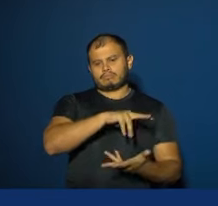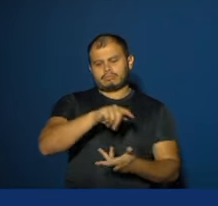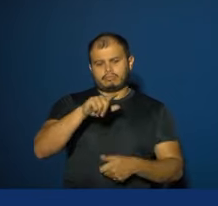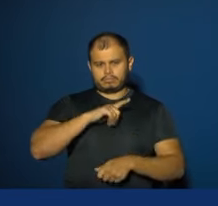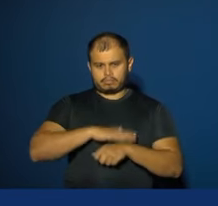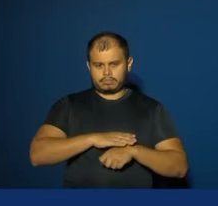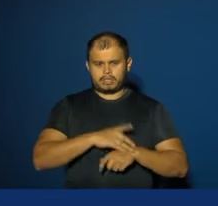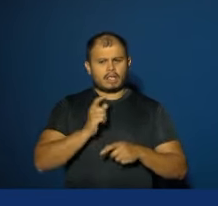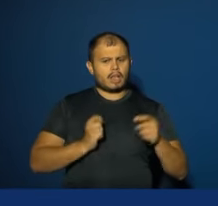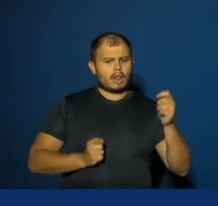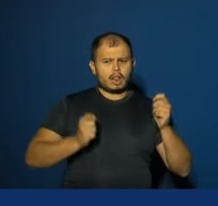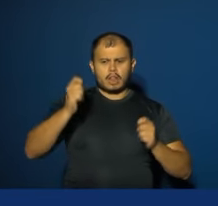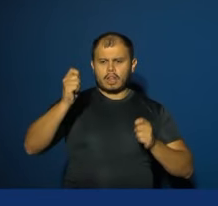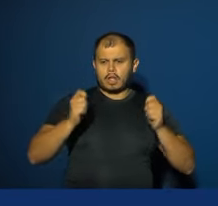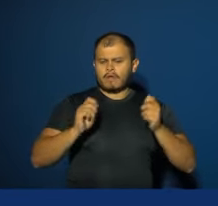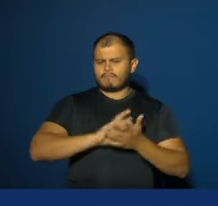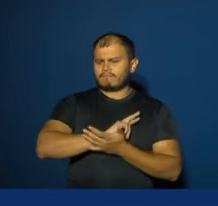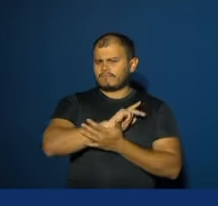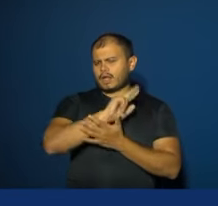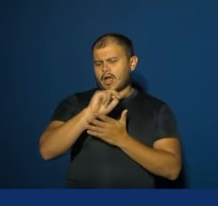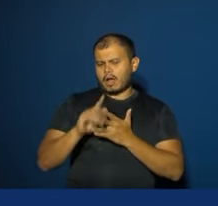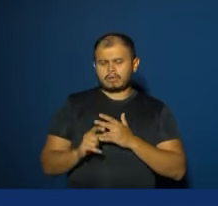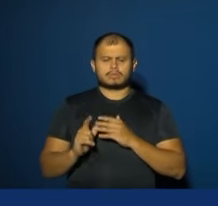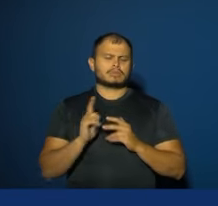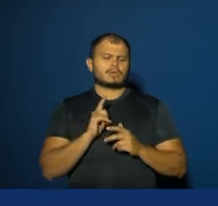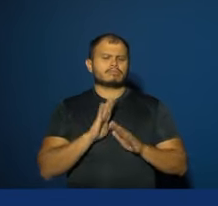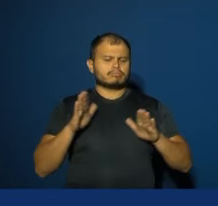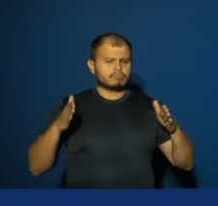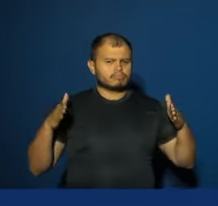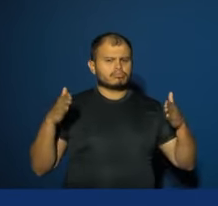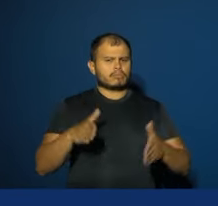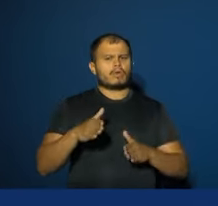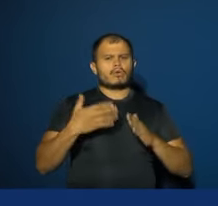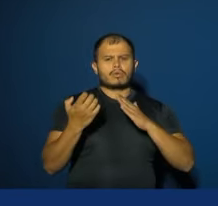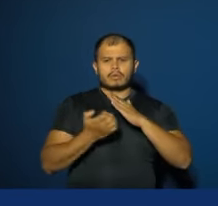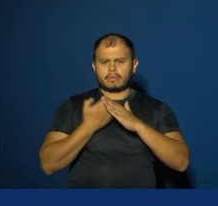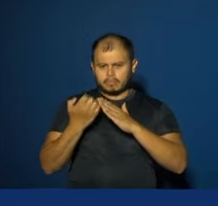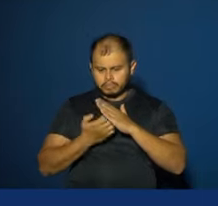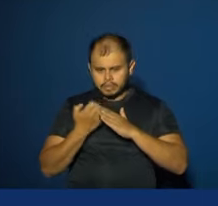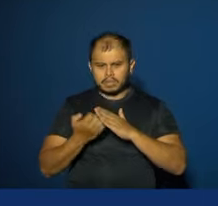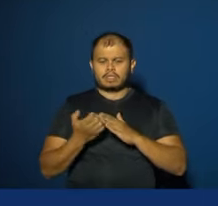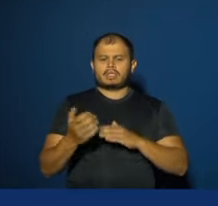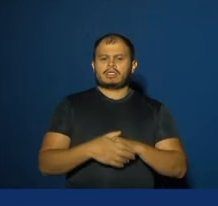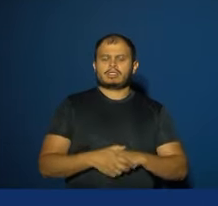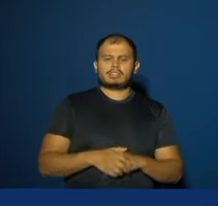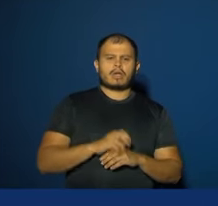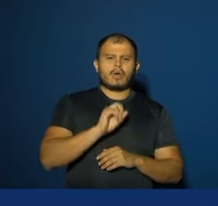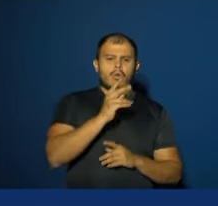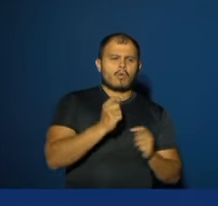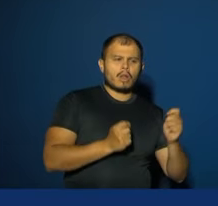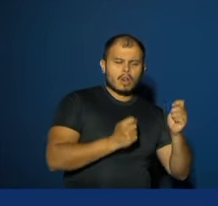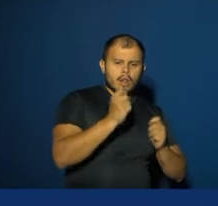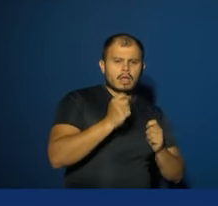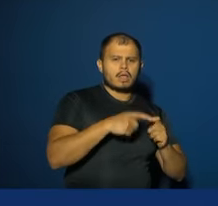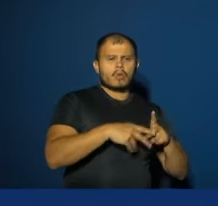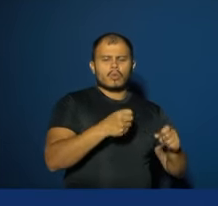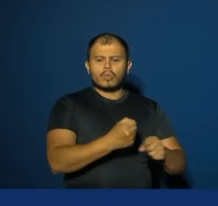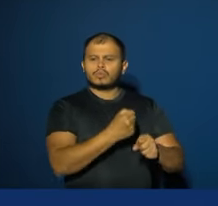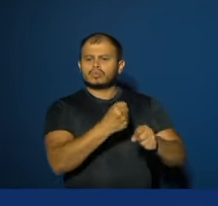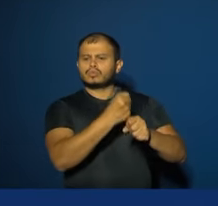leilões de todas as maneiras leilões mais para eh empresas concessionárias leilões mais para